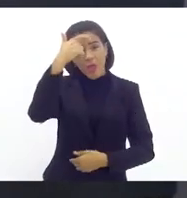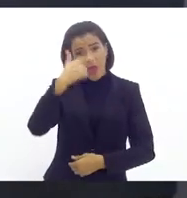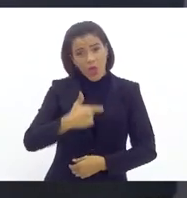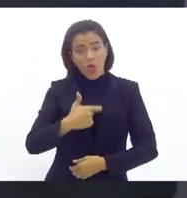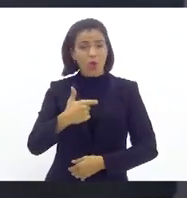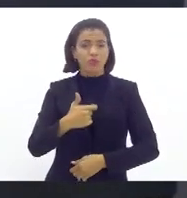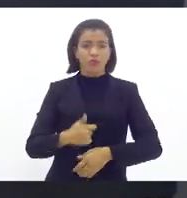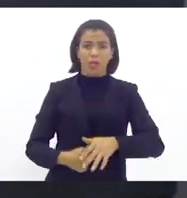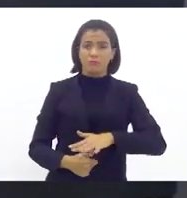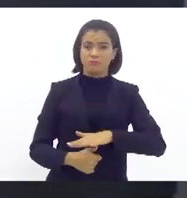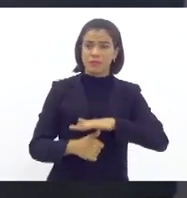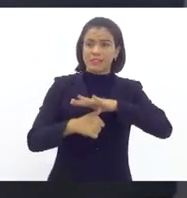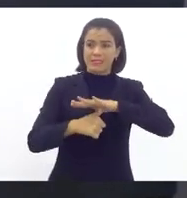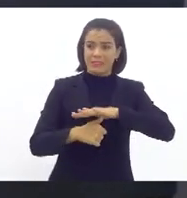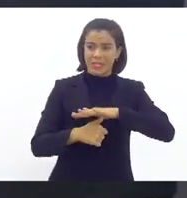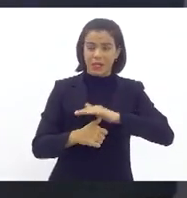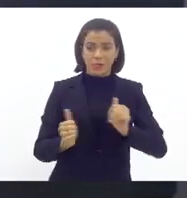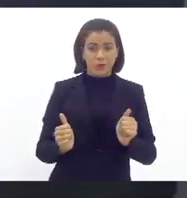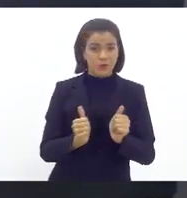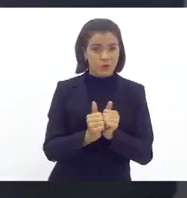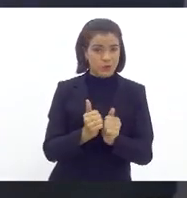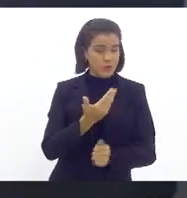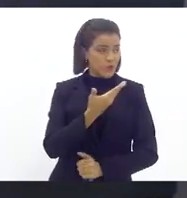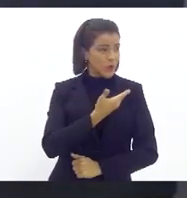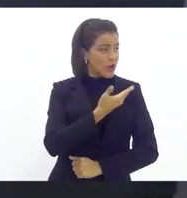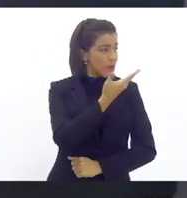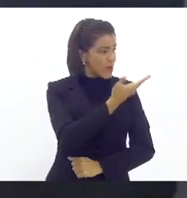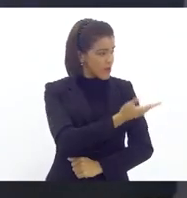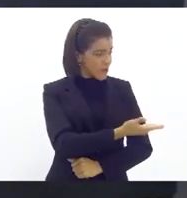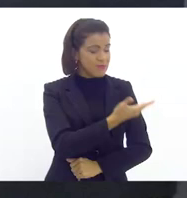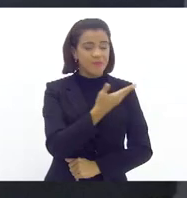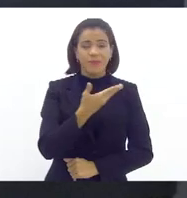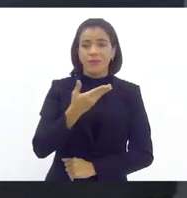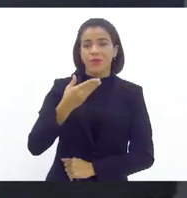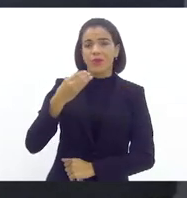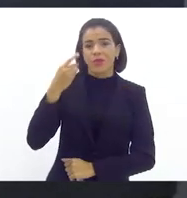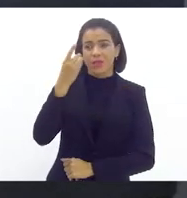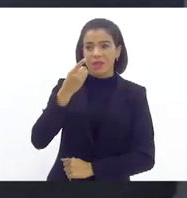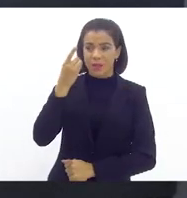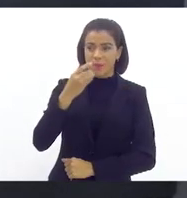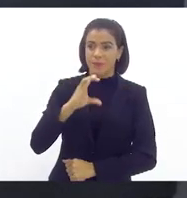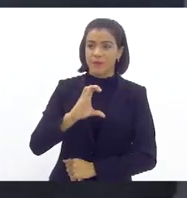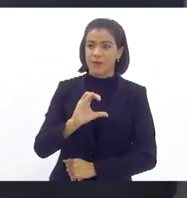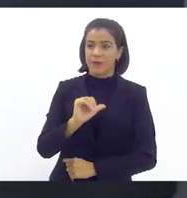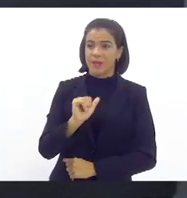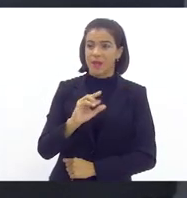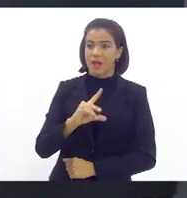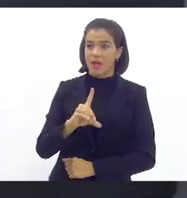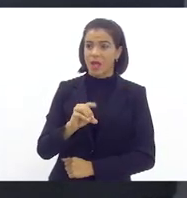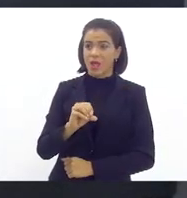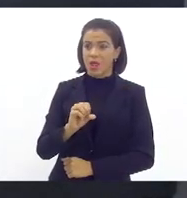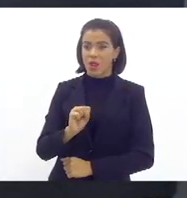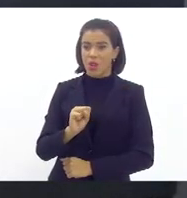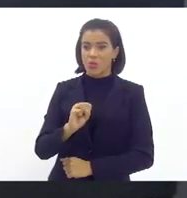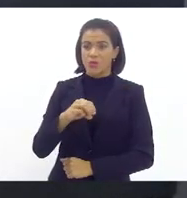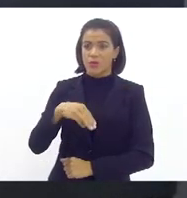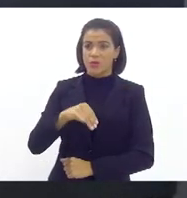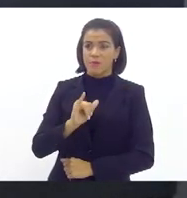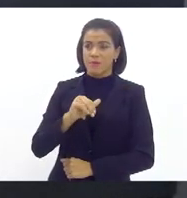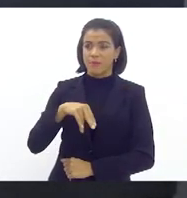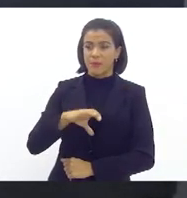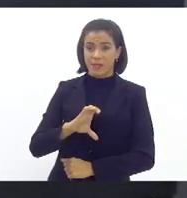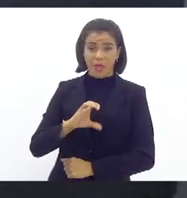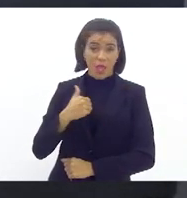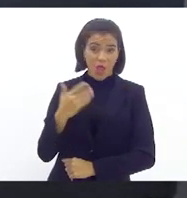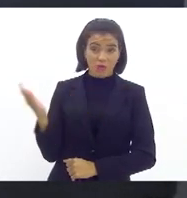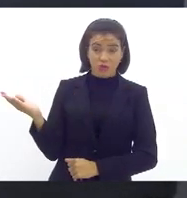-presidindo com o nosso amigo, deputado Carlos Mink, e vamos estar compondo a mesa. Eu vou chamar um, você chama outro.